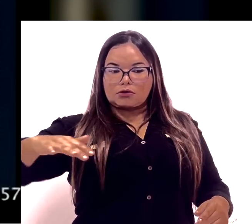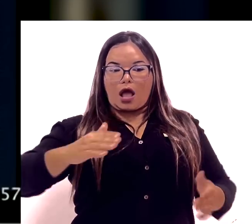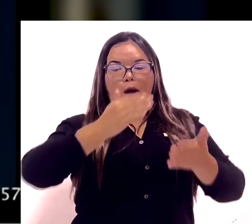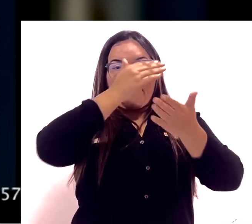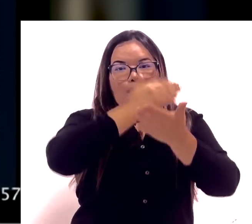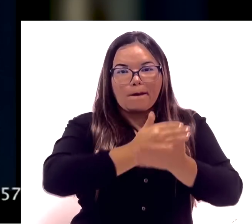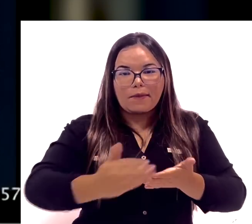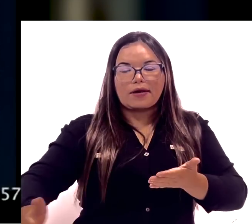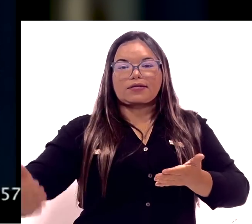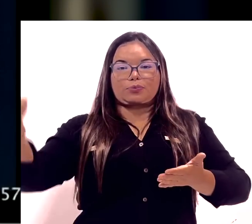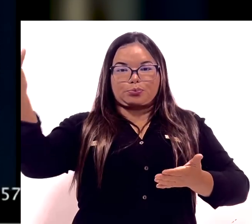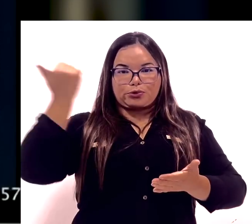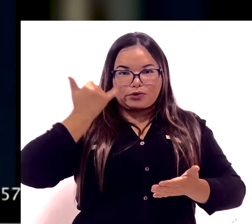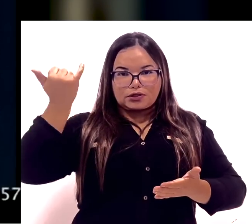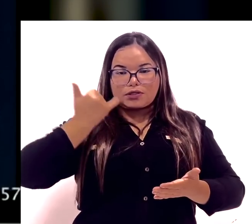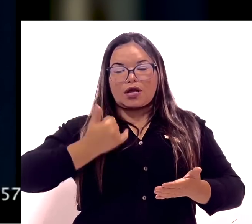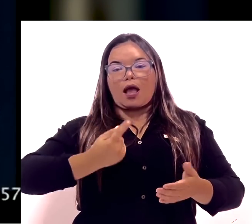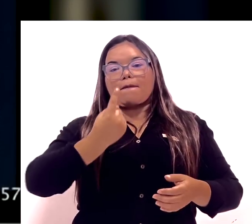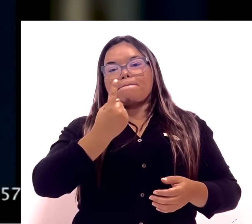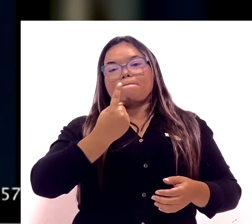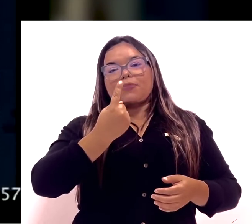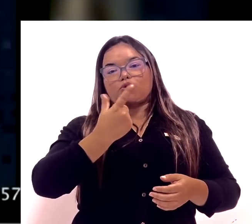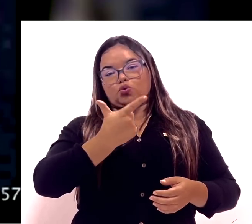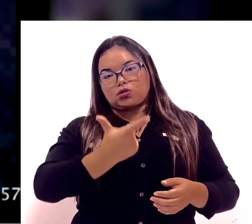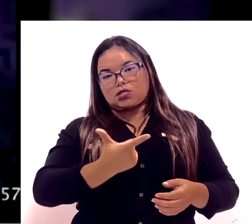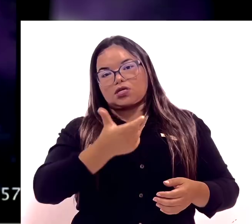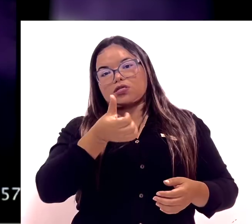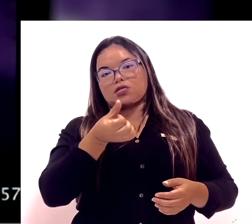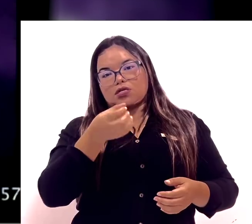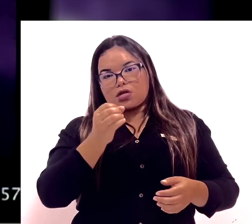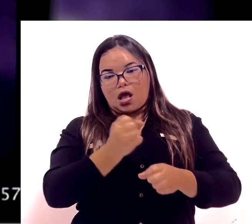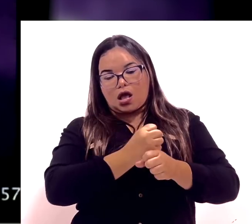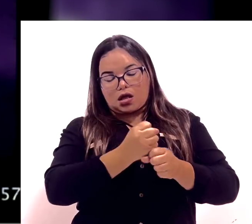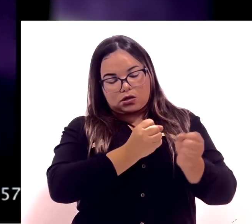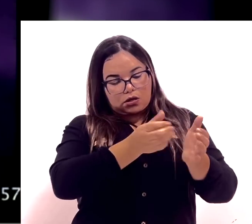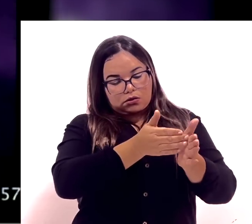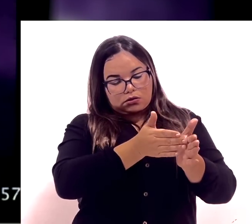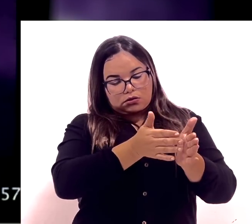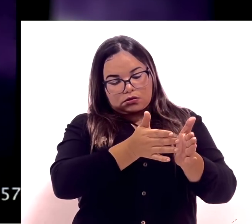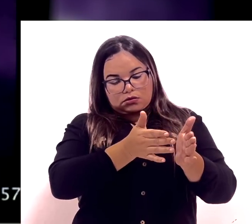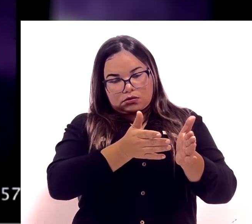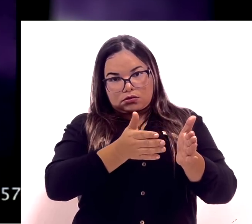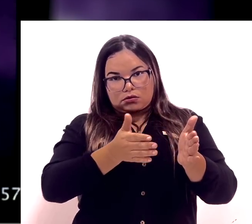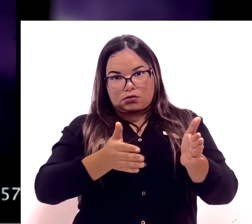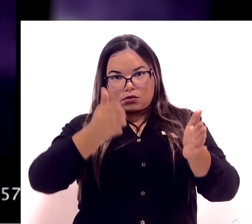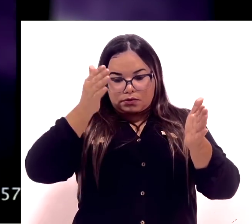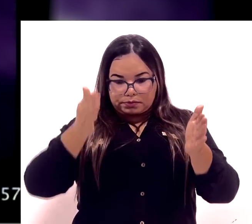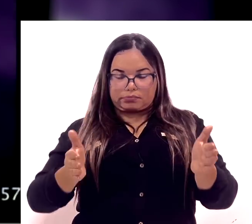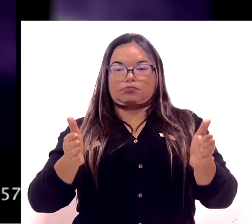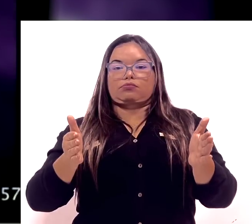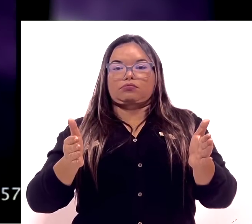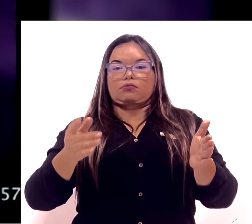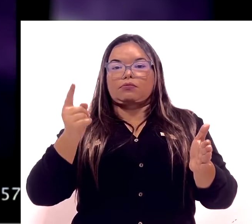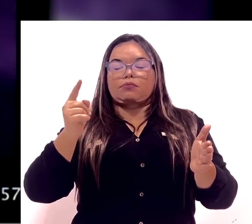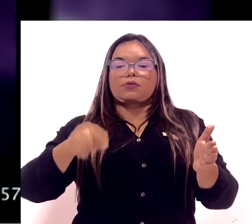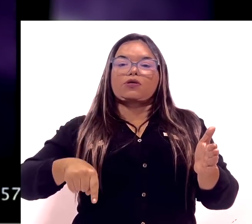anos nos leva a 1798 e se cumpre. O seu domínio chega ao fim.